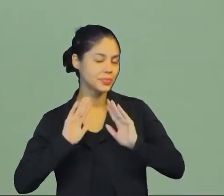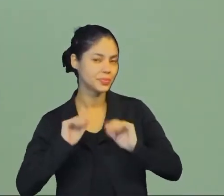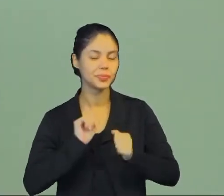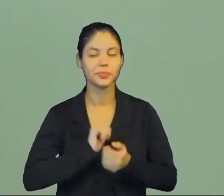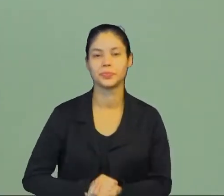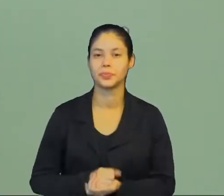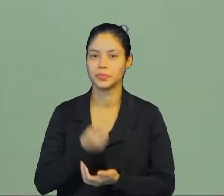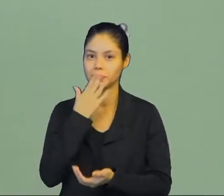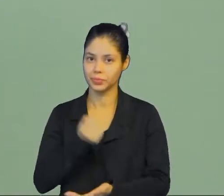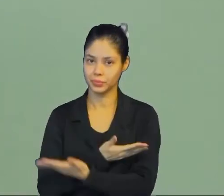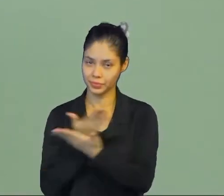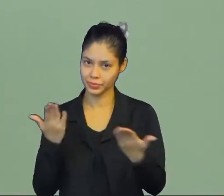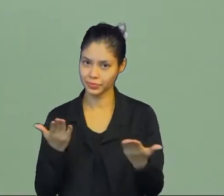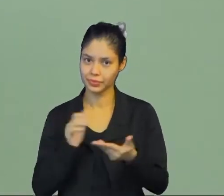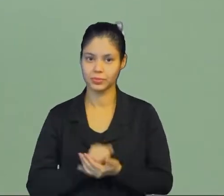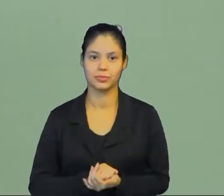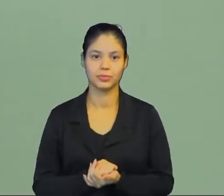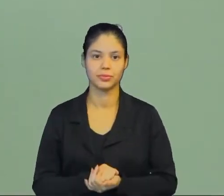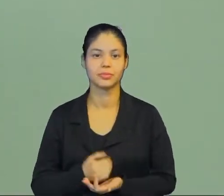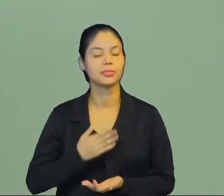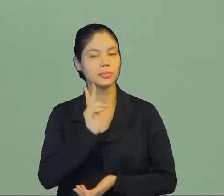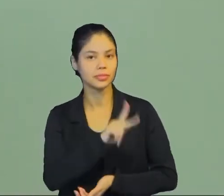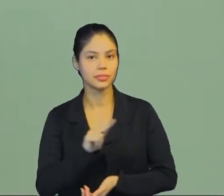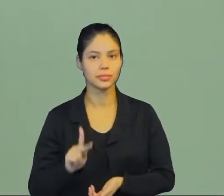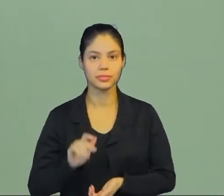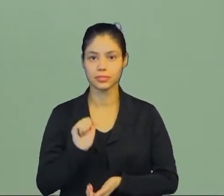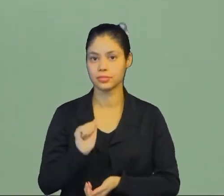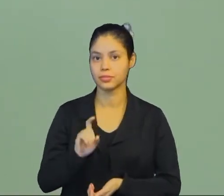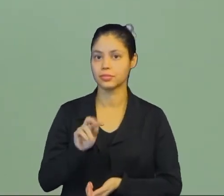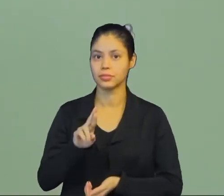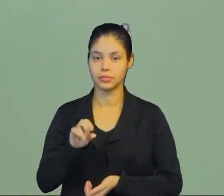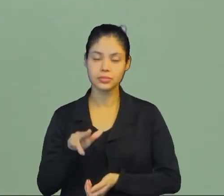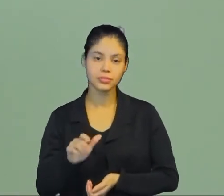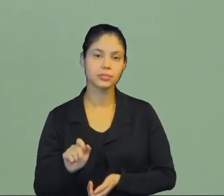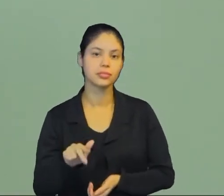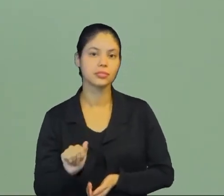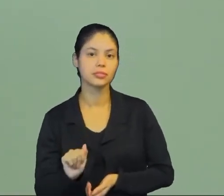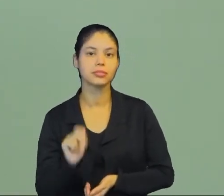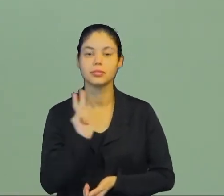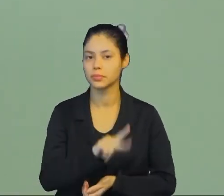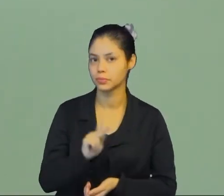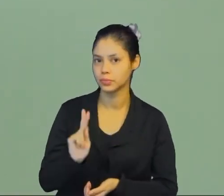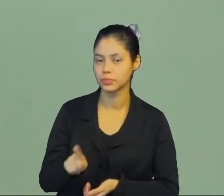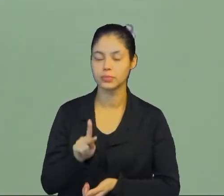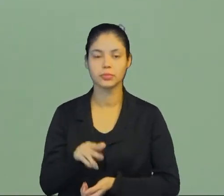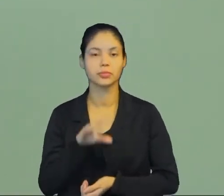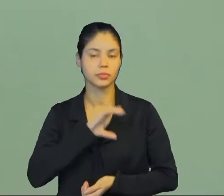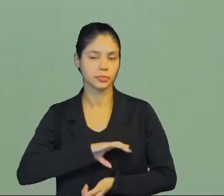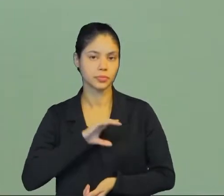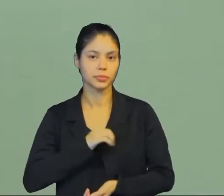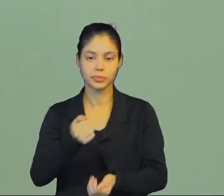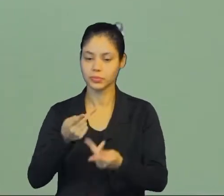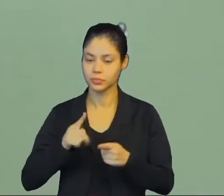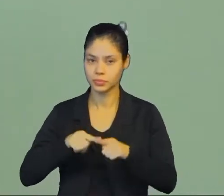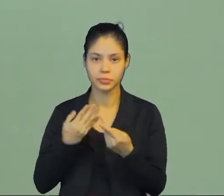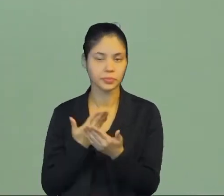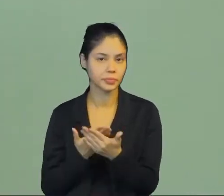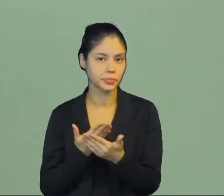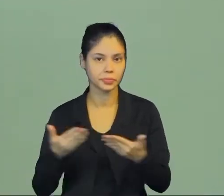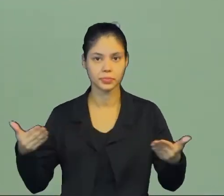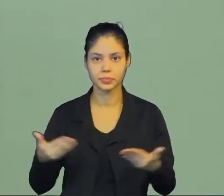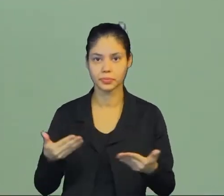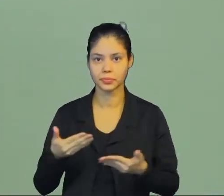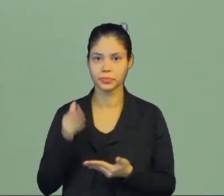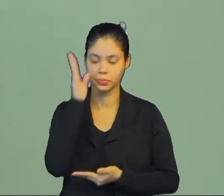Oi, pessoal, tudo bem com vocês? Eu sou a professora Andreline, de Língua Portuguesa. Sejam todos bem-vindos à nossa aula